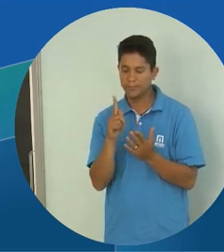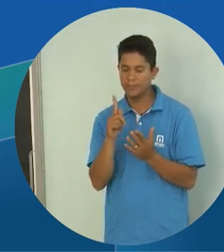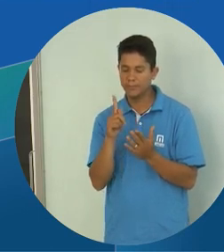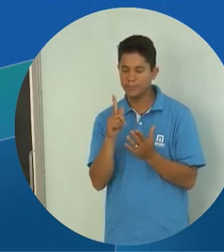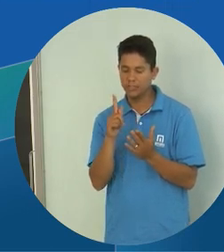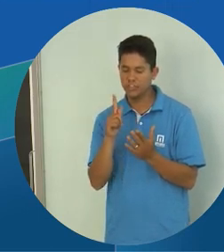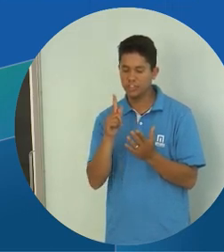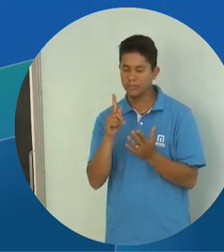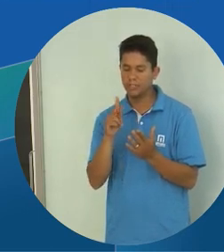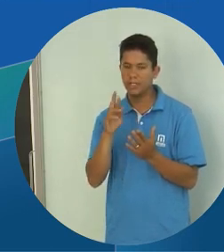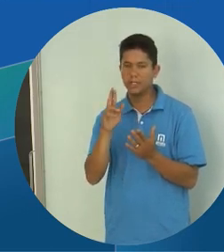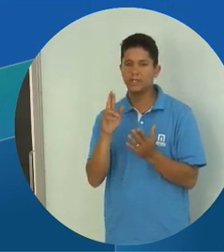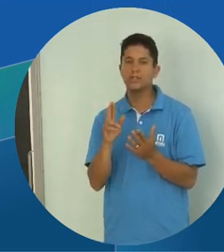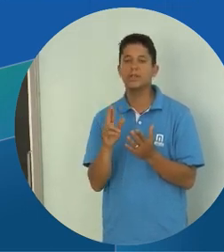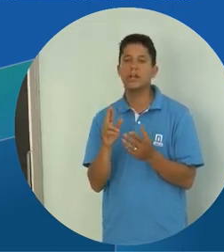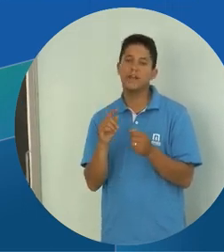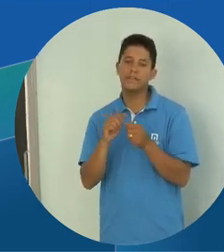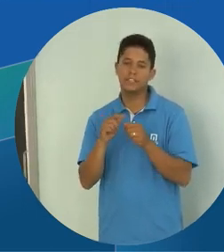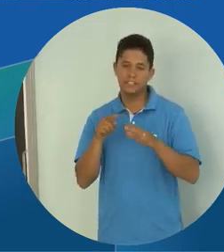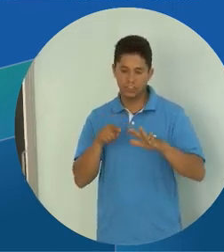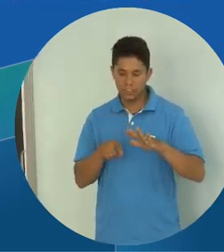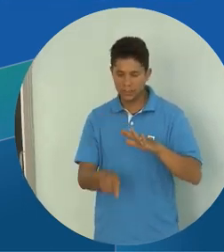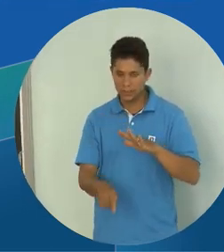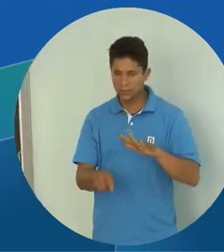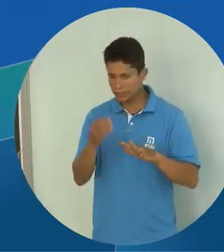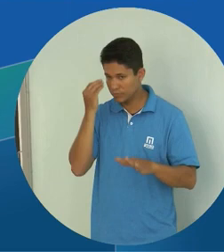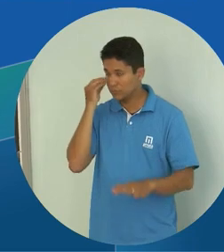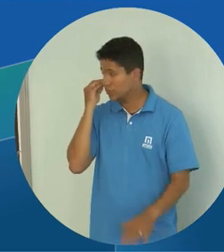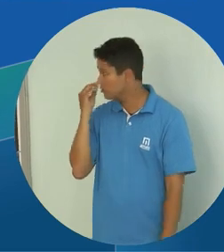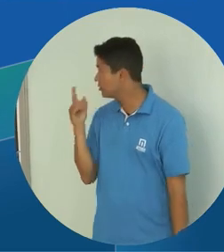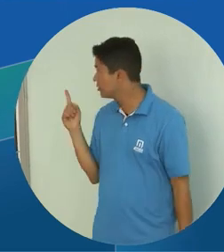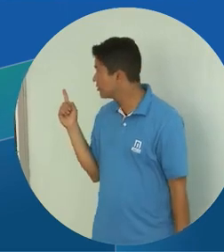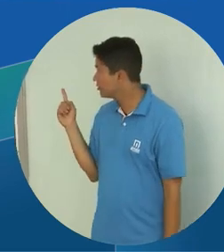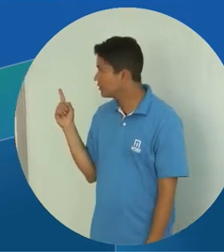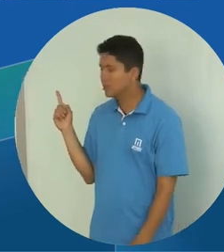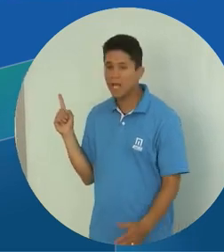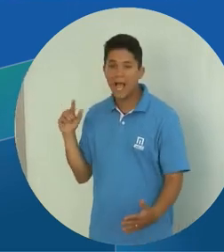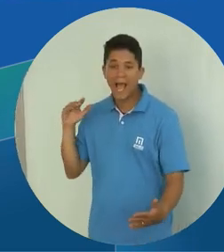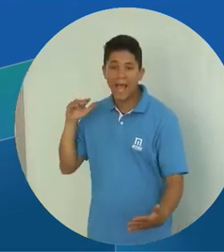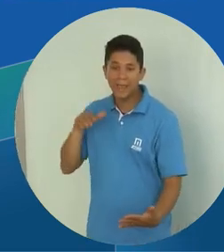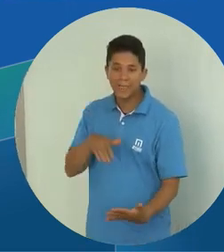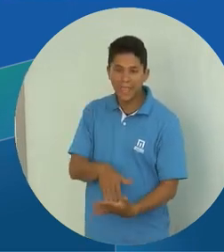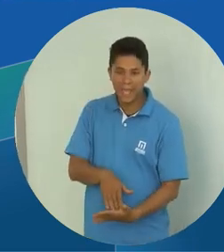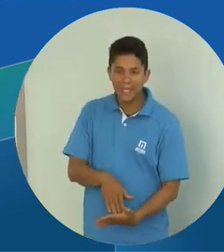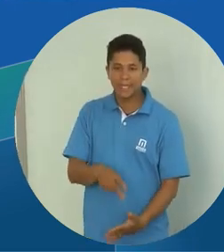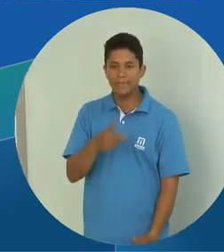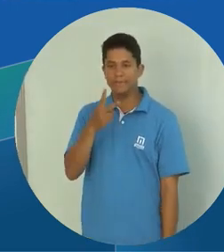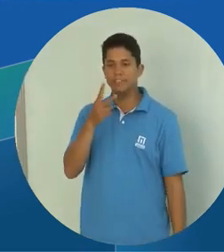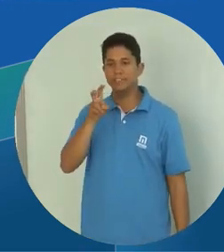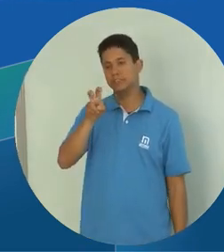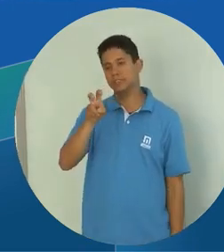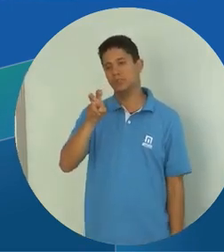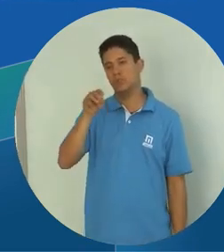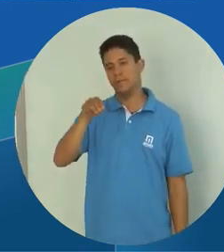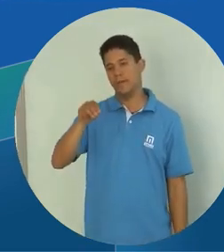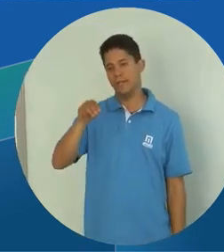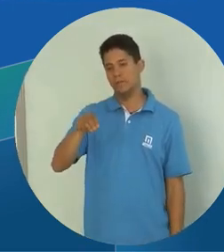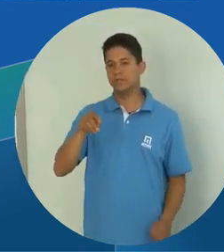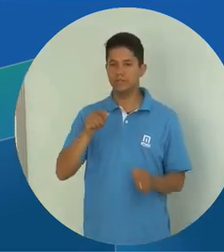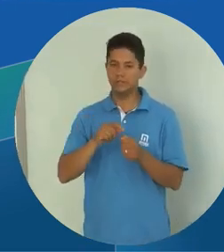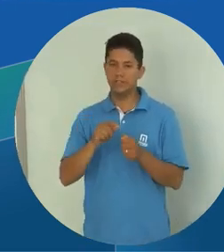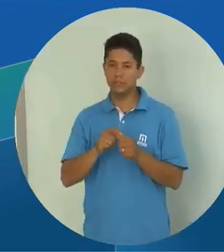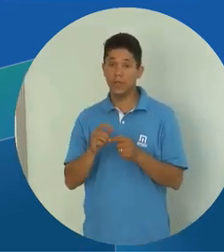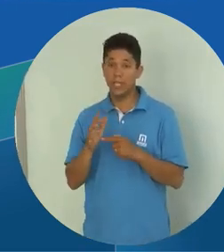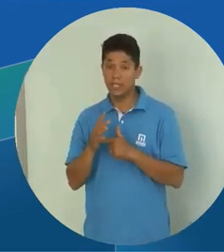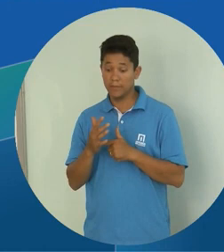injeção, injeções aqui foi a grande profundidade, até 25 metros. Fizemos furos com equipamento mais robusto,